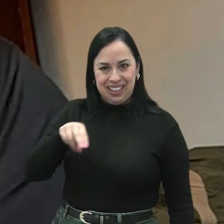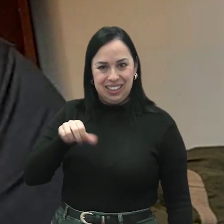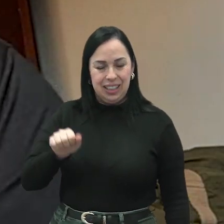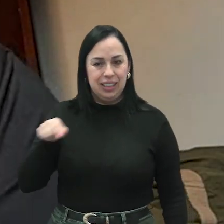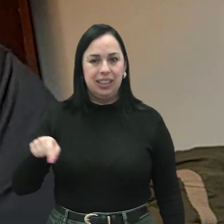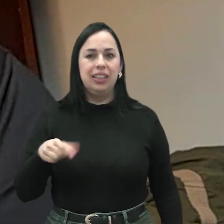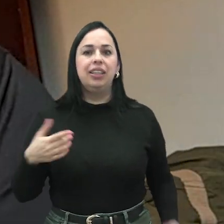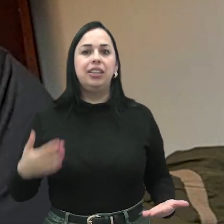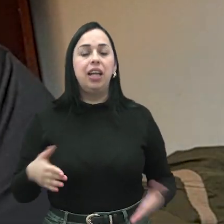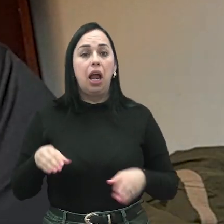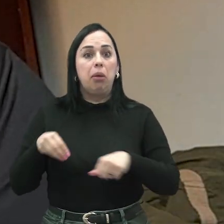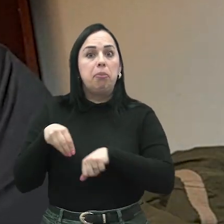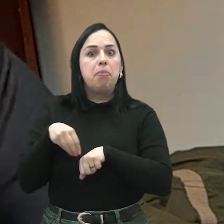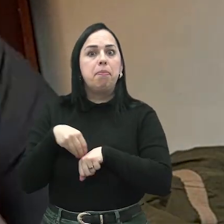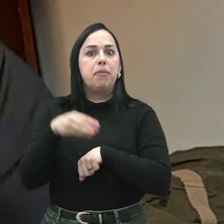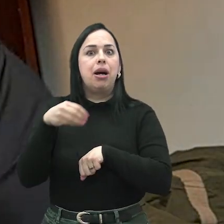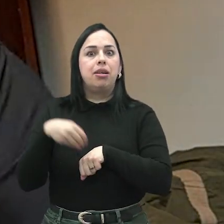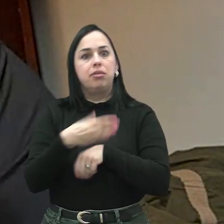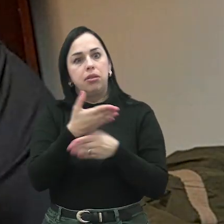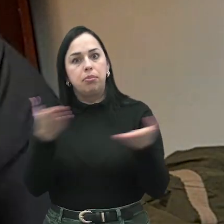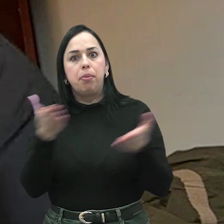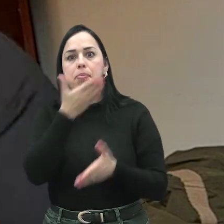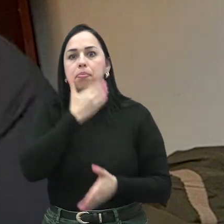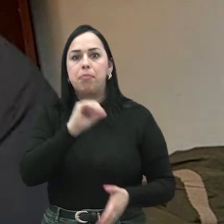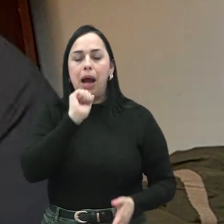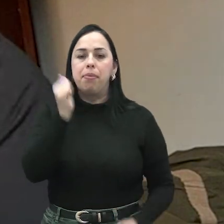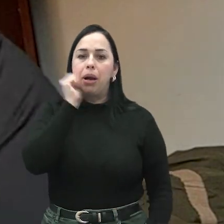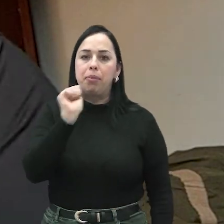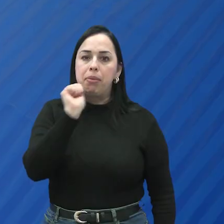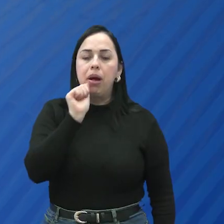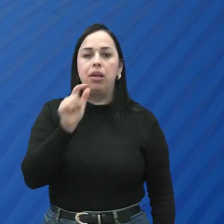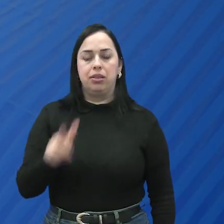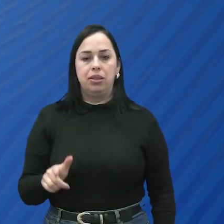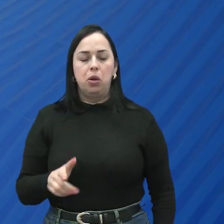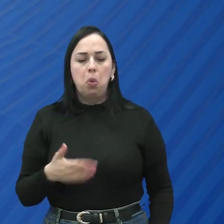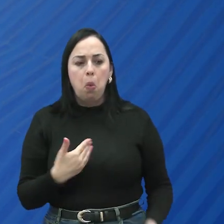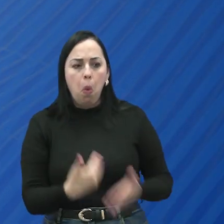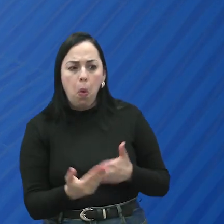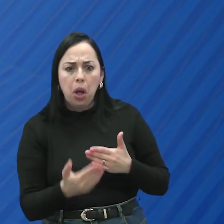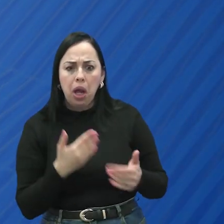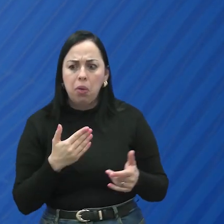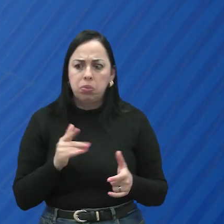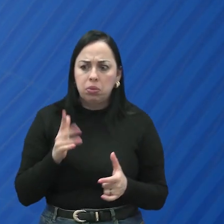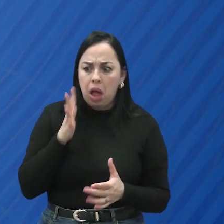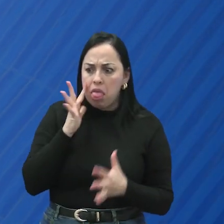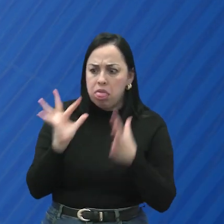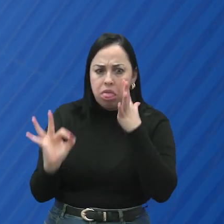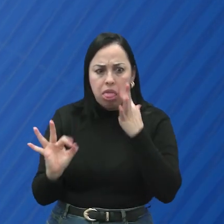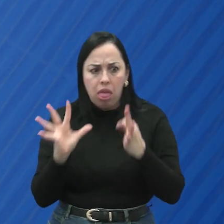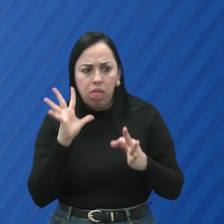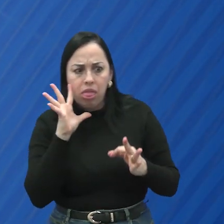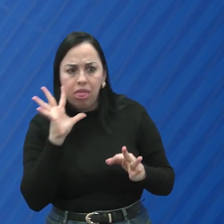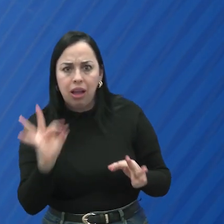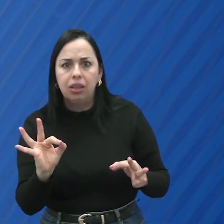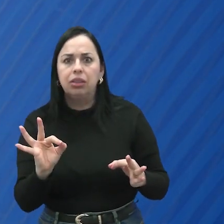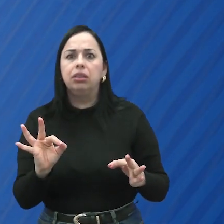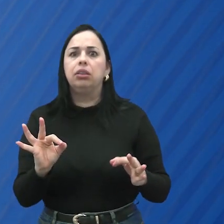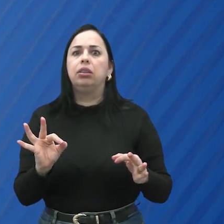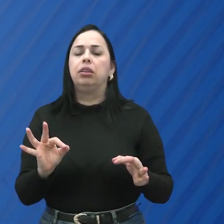Ana, a mãe do Vinícius? Ela deixa um recado aos pais para que, ao menor sinal de